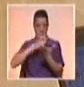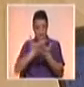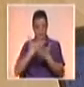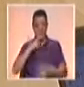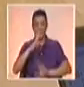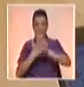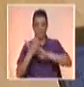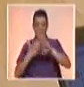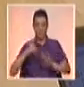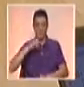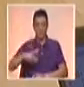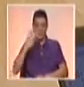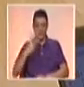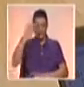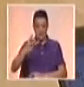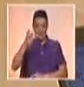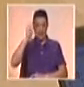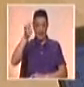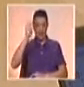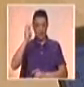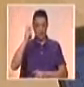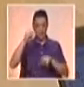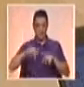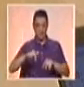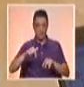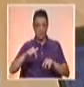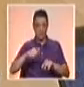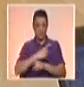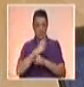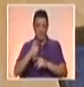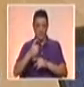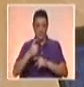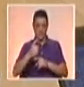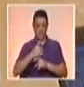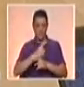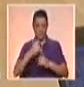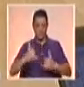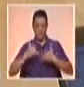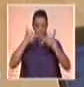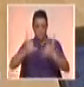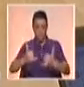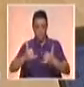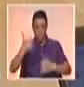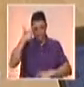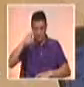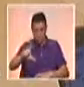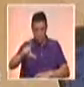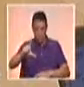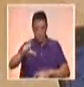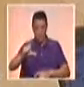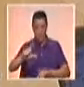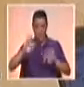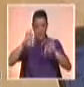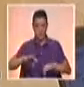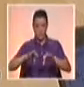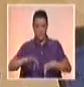curso de quanto tempo? Eram 3 anos, ainda estávamos na fase dos bacharelados, não é? Posteriormente, seguiu para a licenciatura e acabei por concluir